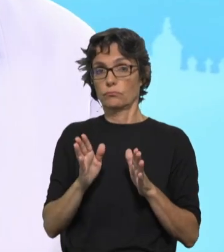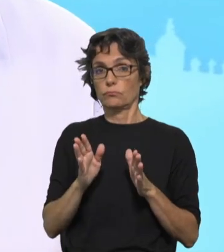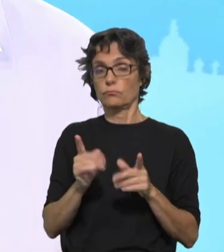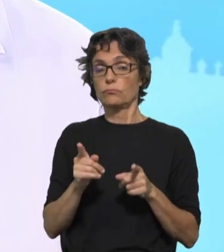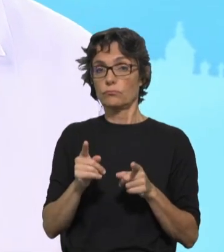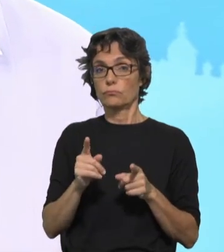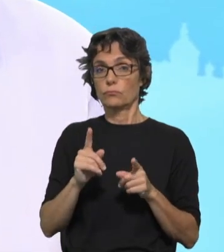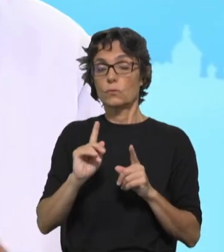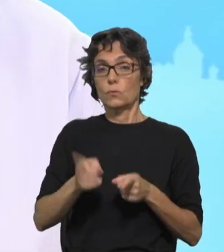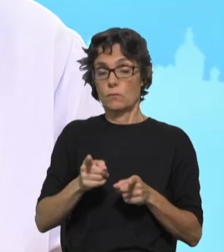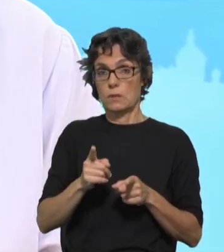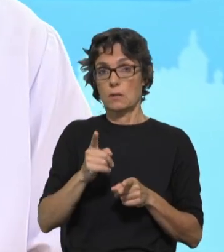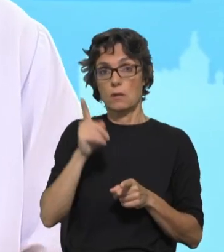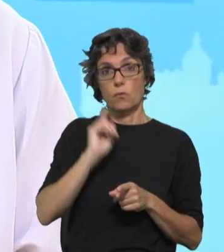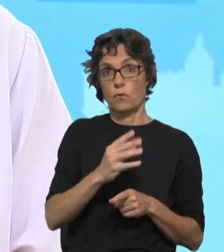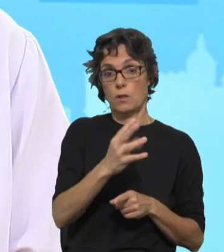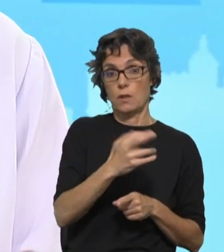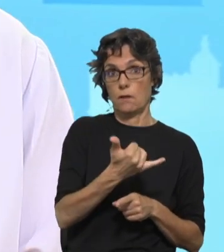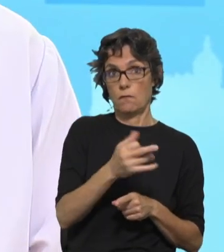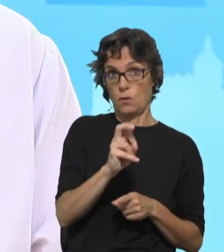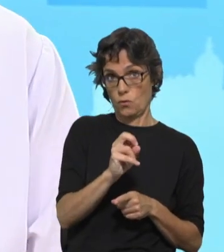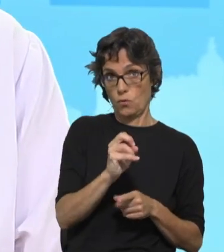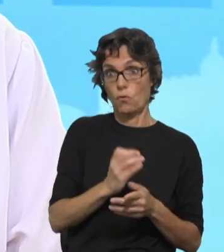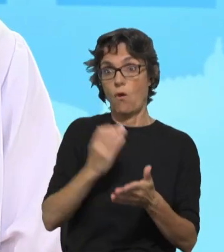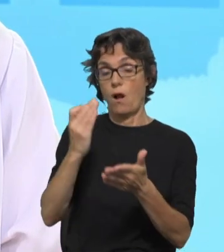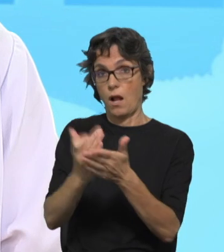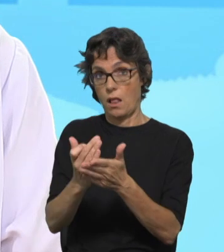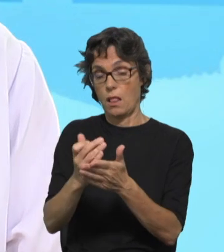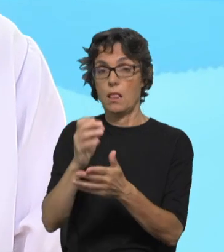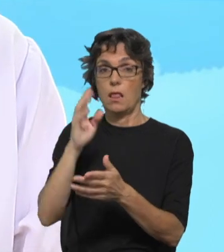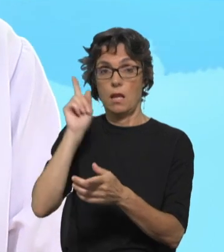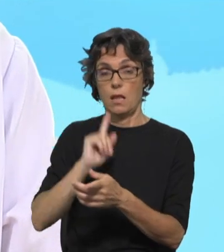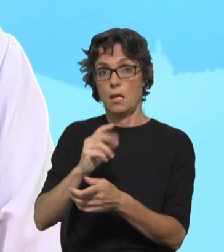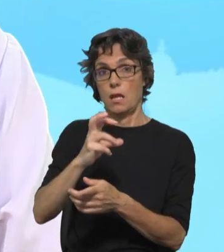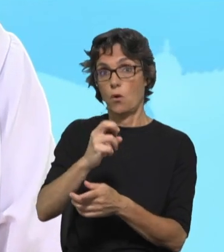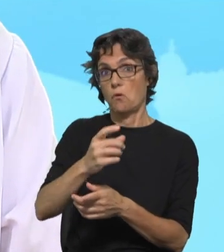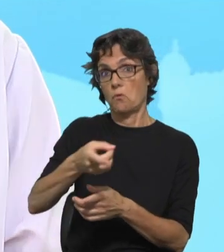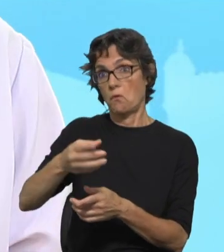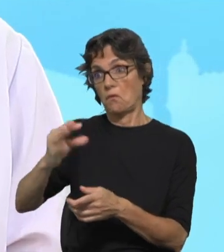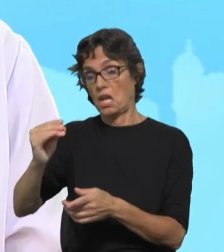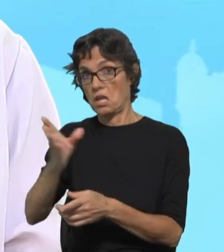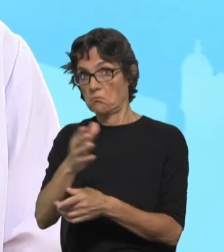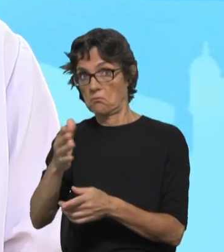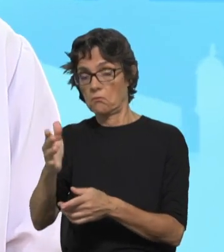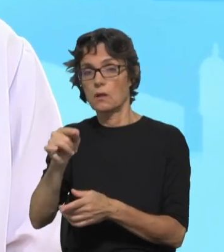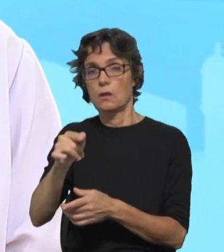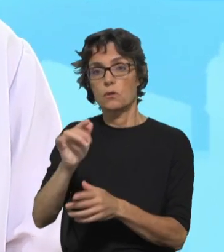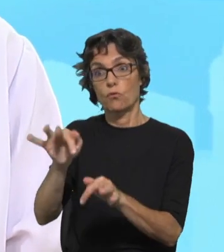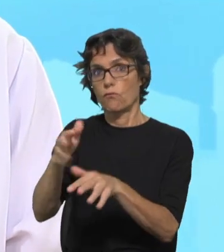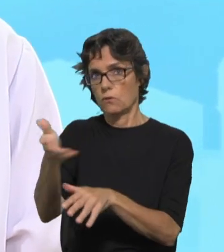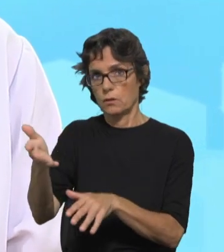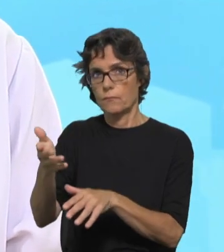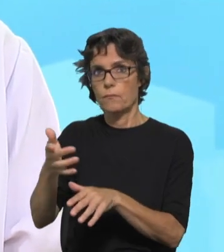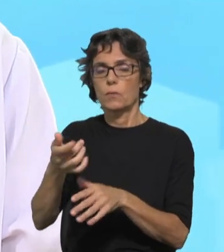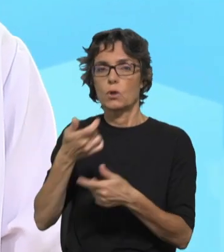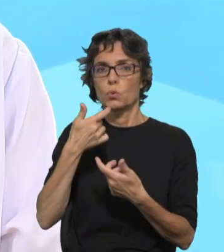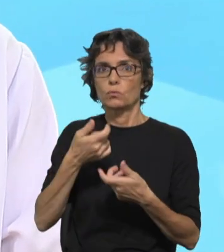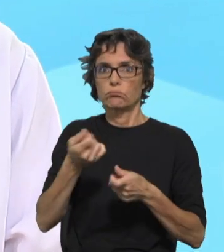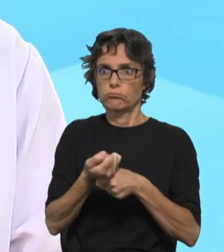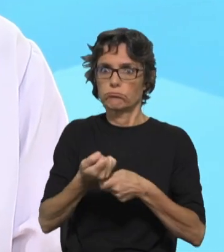dia 28 a acolher e prolongamos ali até dia 8, 9, 10, vai ser quando termina. Portanto, é toda uma máquina que se está a preparar,